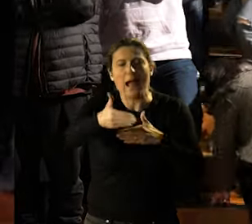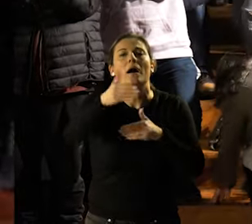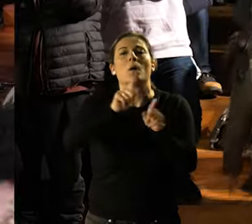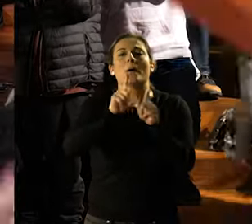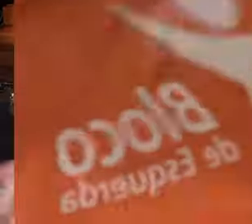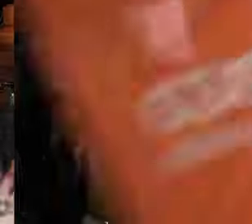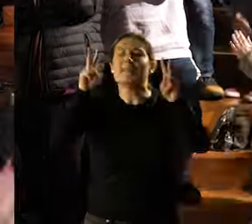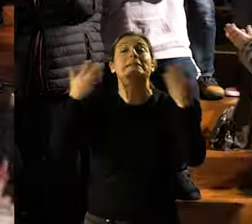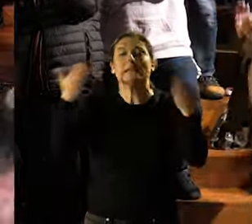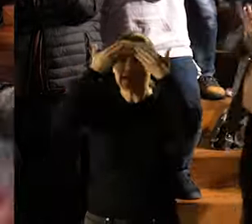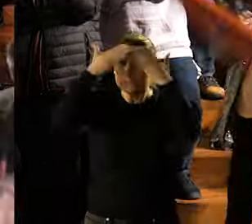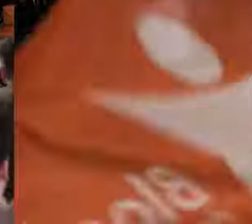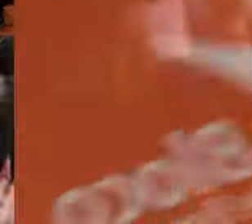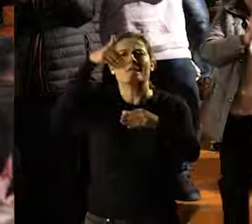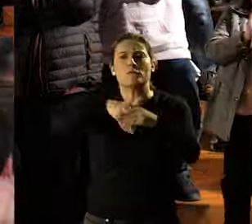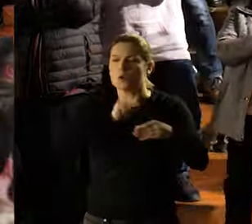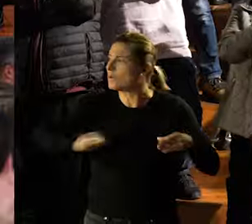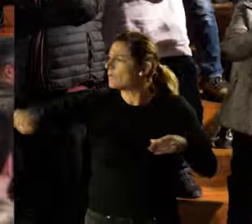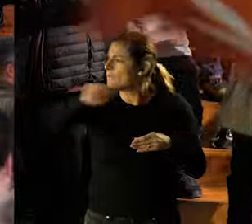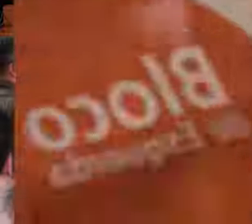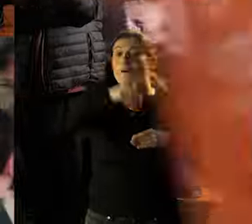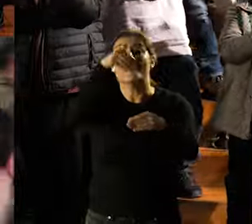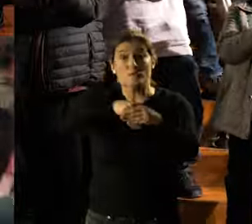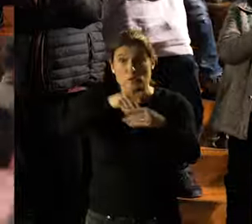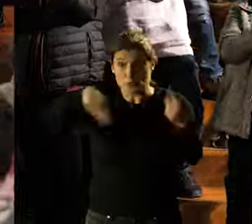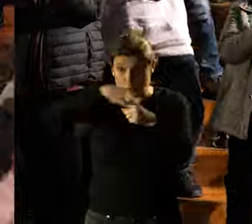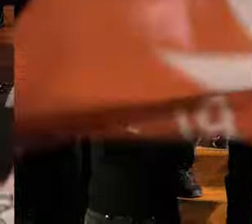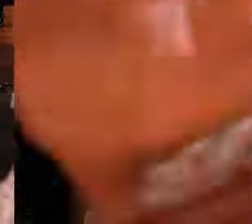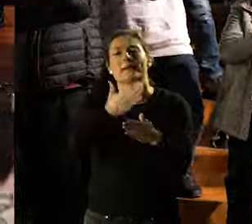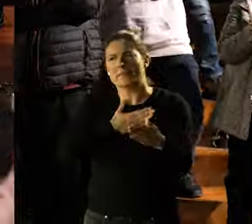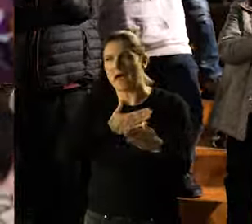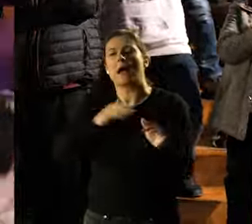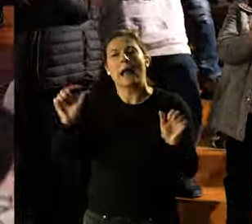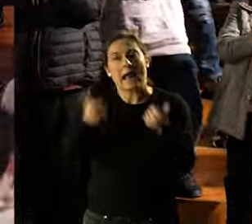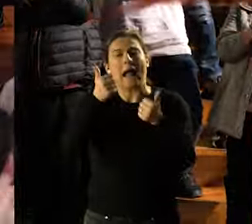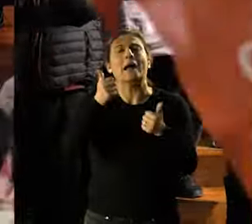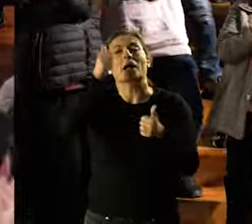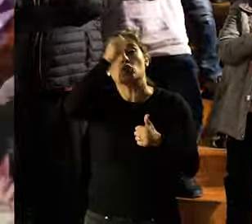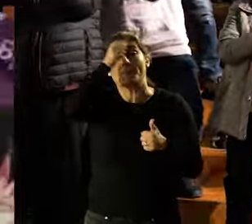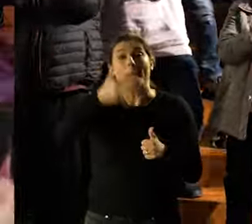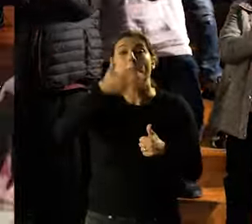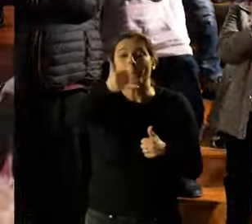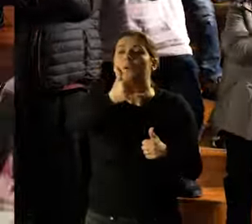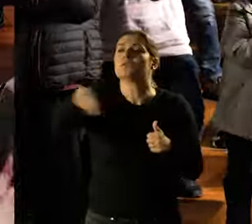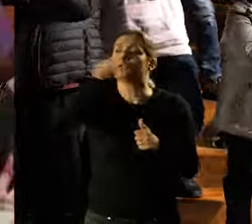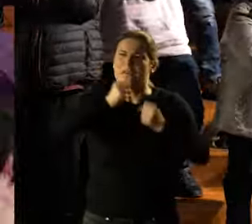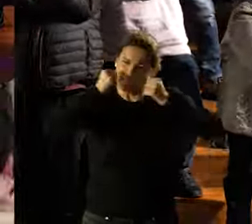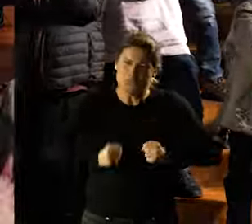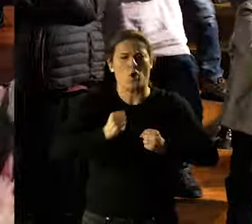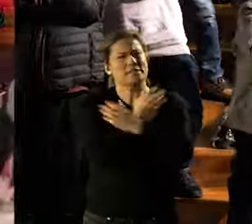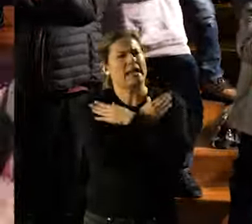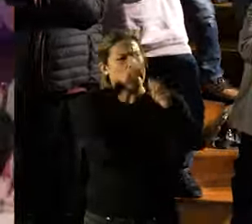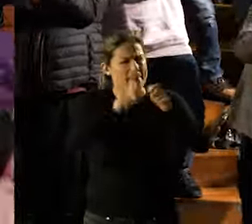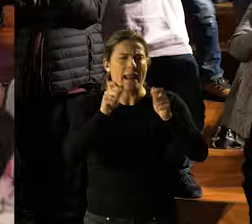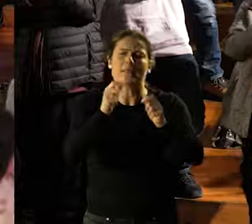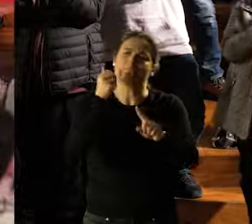viva a democracia o nosso voto porque é com o voto desse exercício nós vamos ganhar no próximo domingo força camaradas vamos